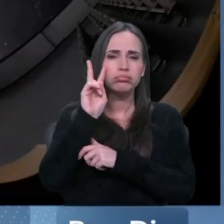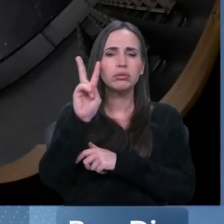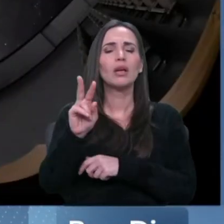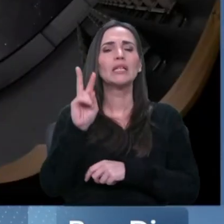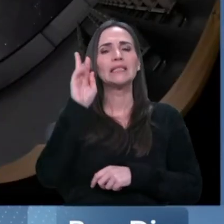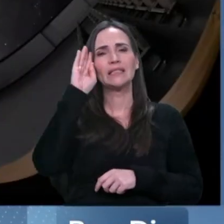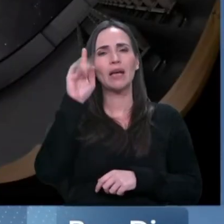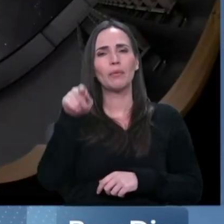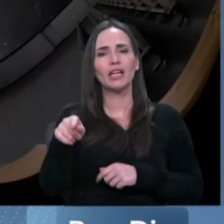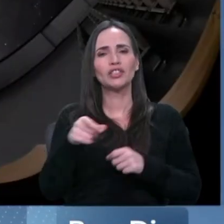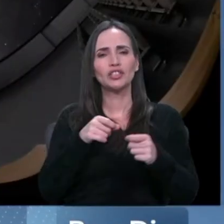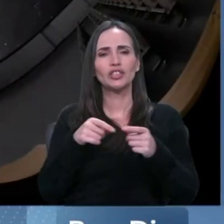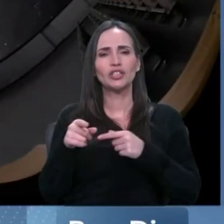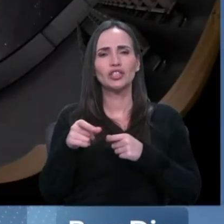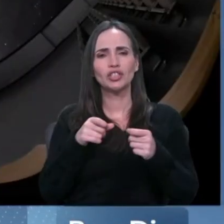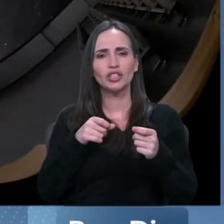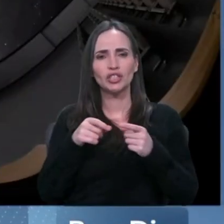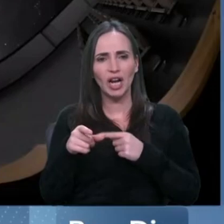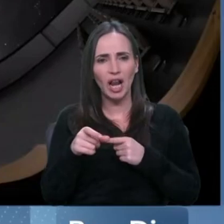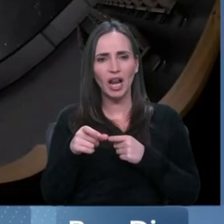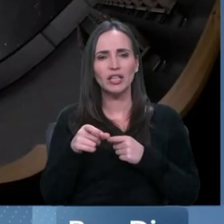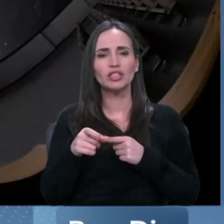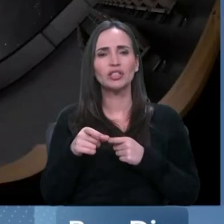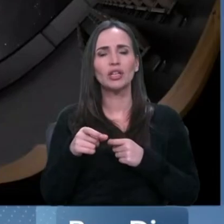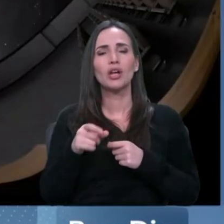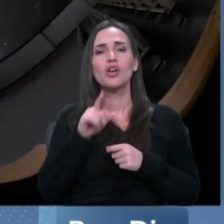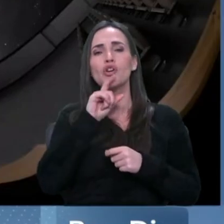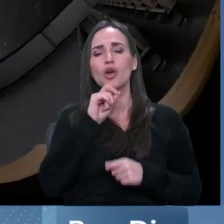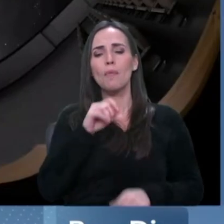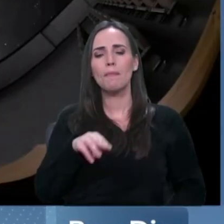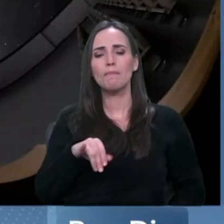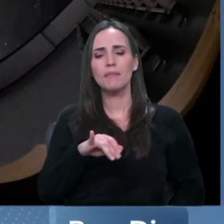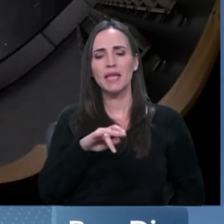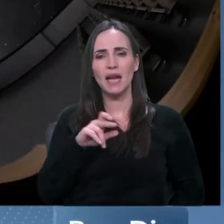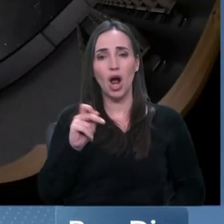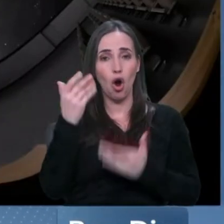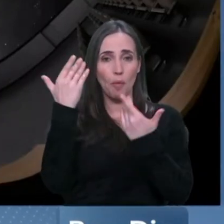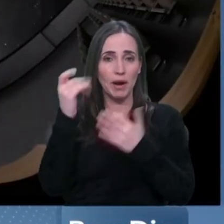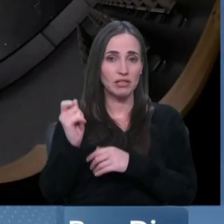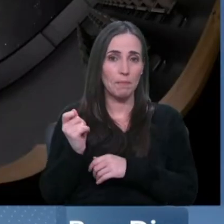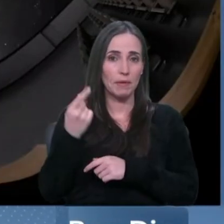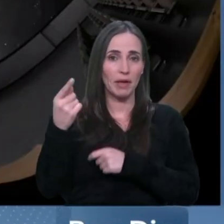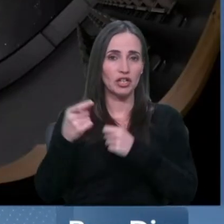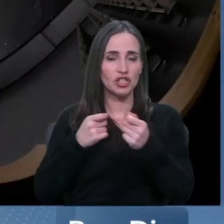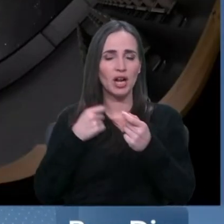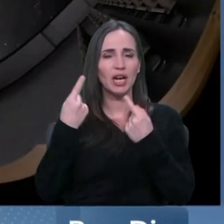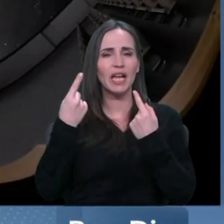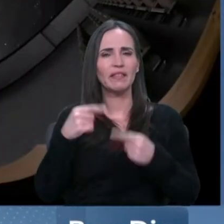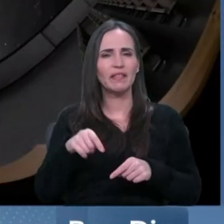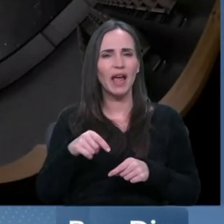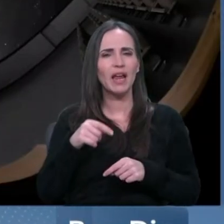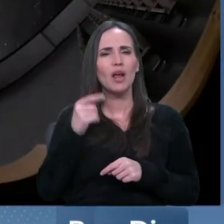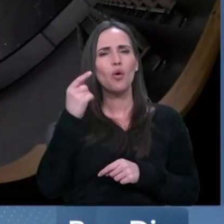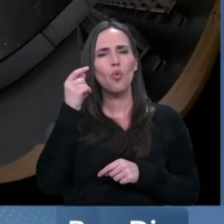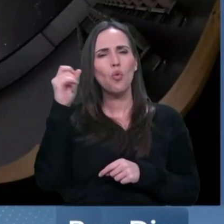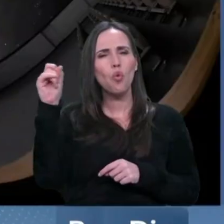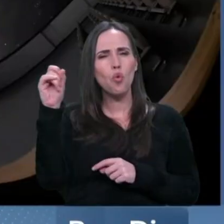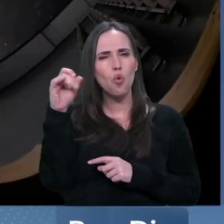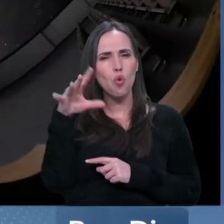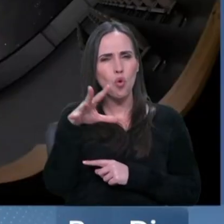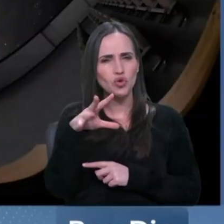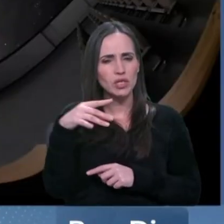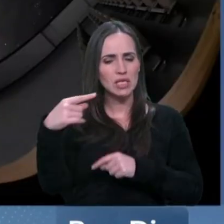variável, Mira por homenagem à primeira estrela onde se verificou este tipo de coisas, e tem um ciclo de luminosidade